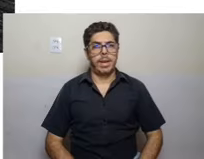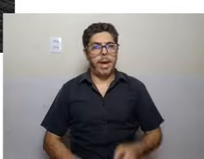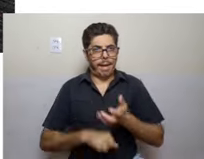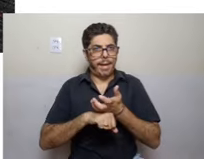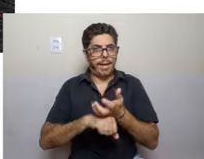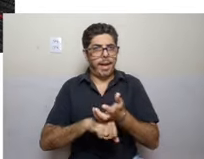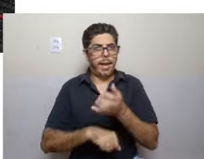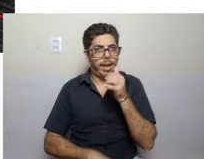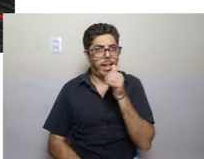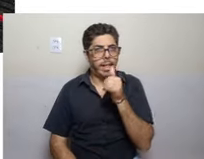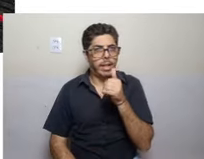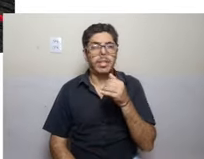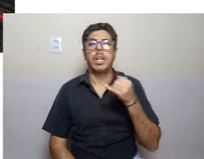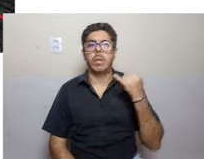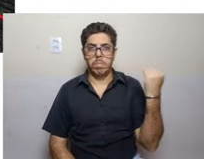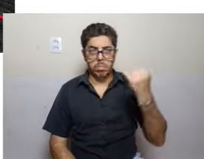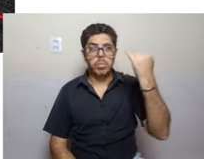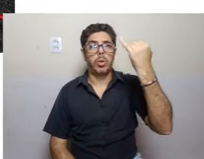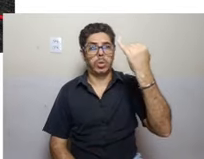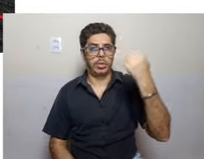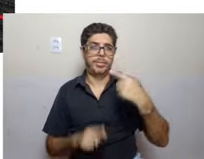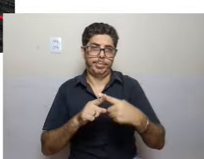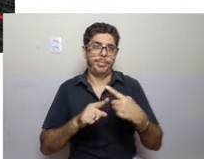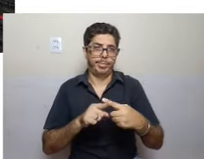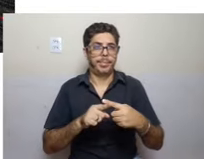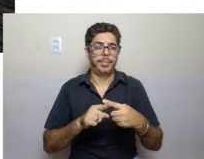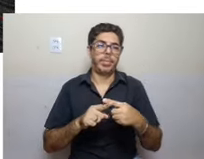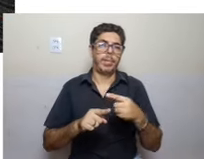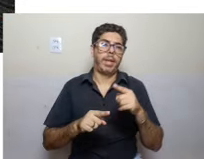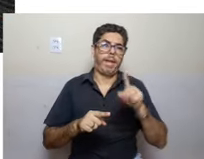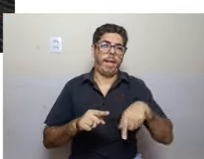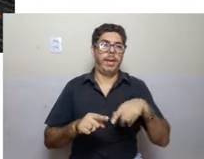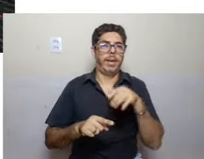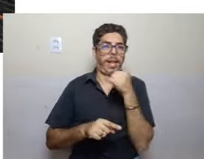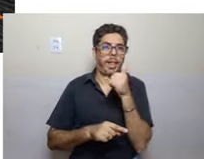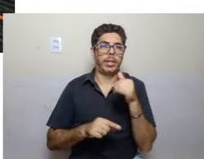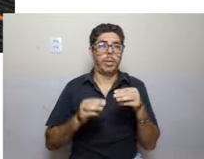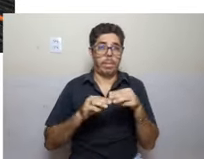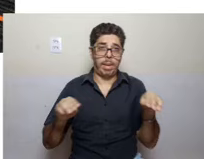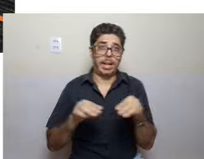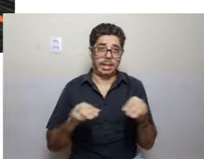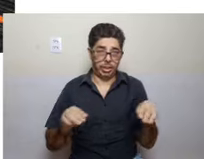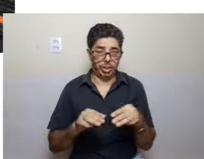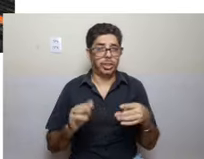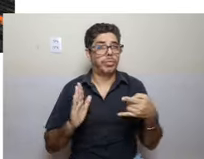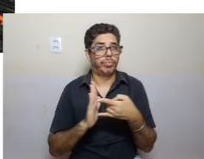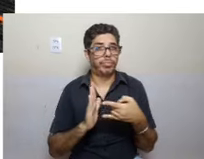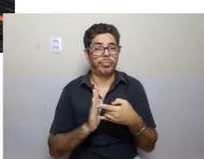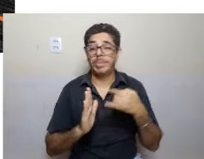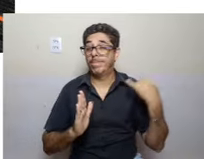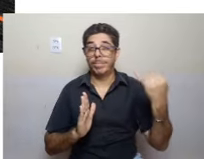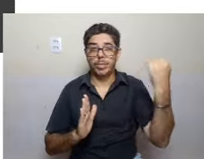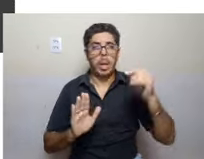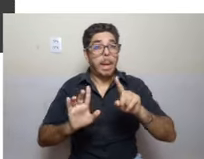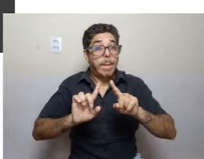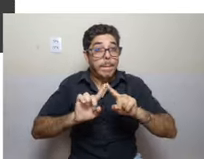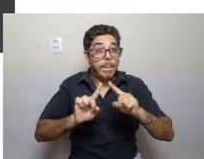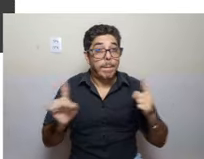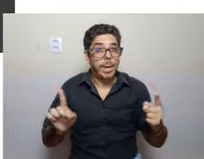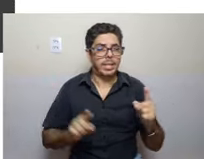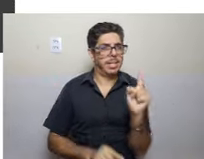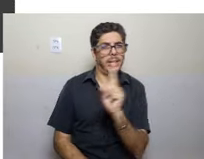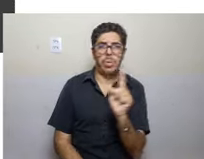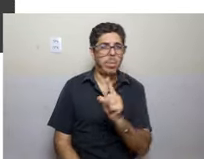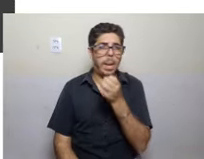Embora a carga elétrica seja propriedade fundamental do eletromagnetismo, ela não é conveniente para a maior parte das aplicações práticas. Tanto do